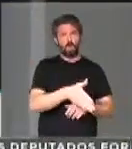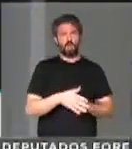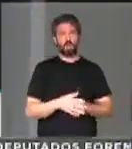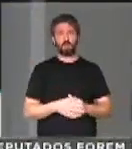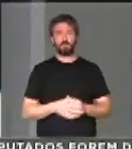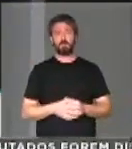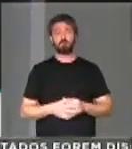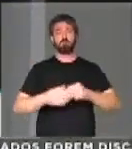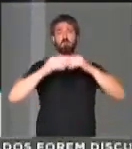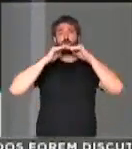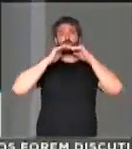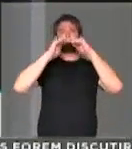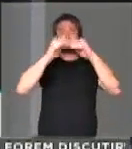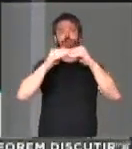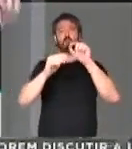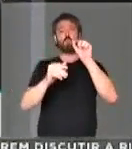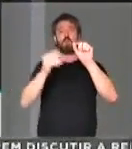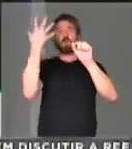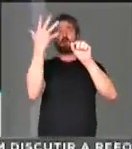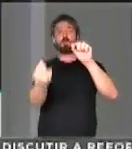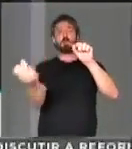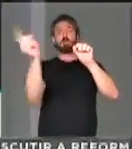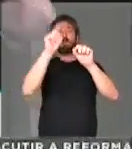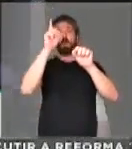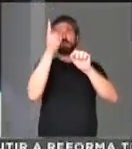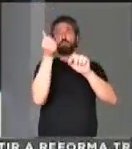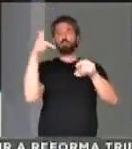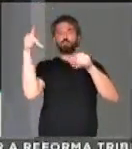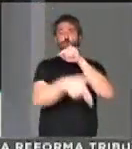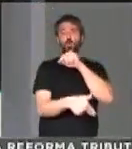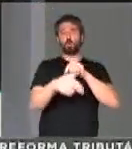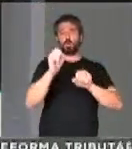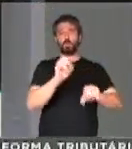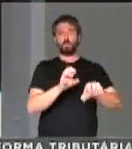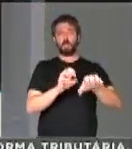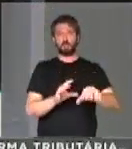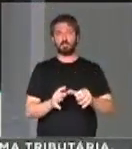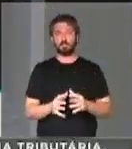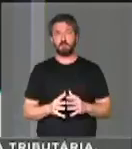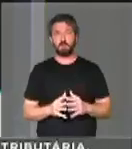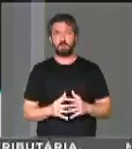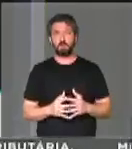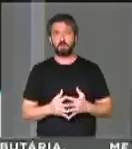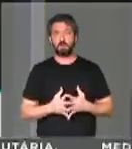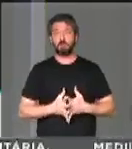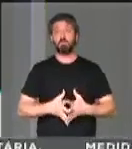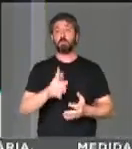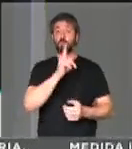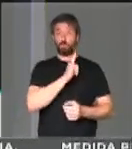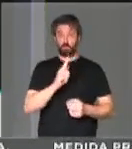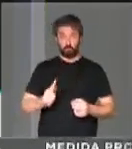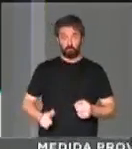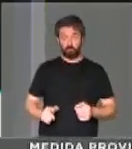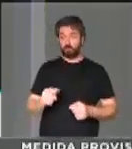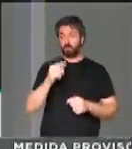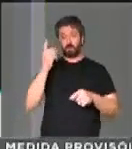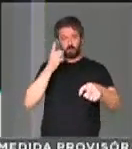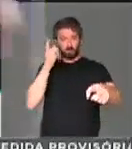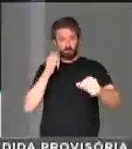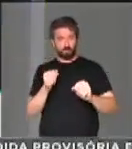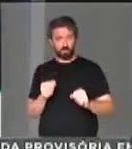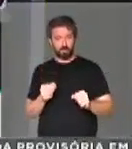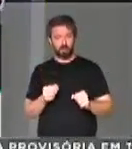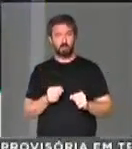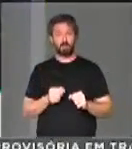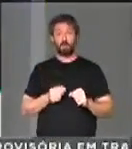ruas dizer que não aceitam os cortes feitos na educação. E o governo, deputado Bira do Pindaré,